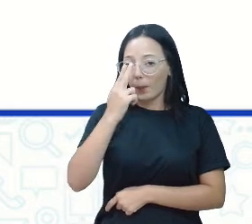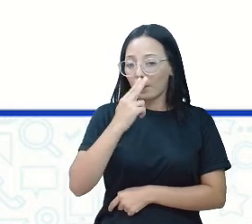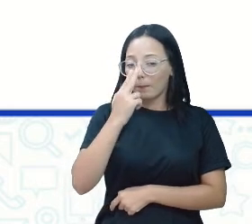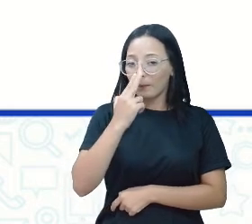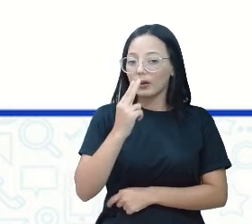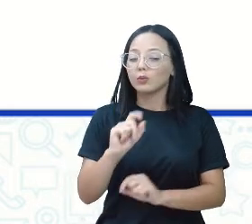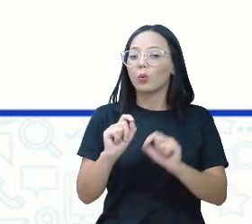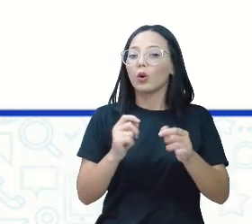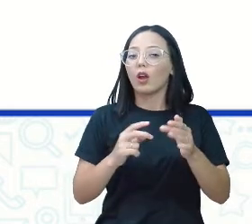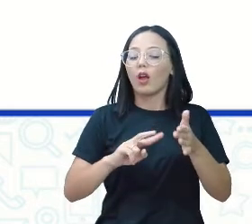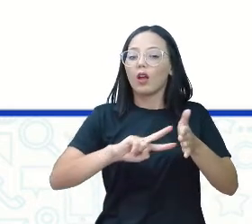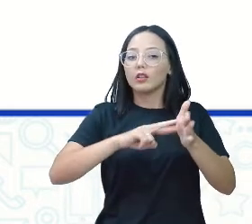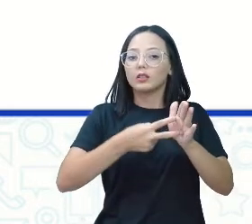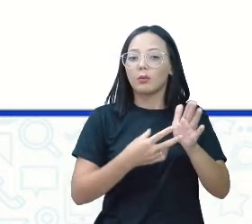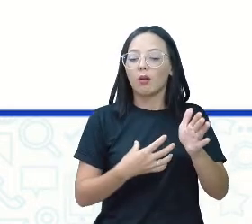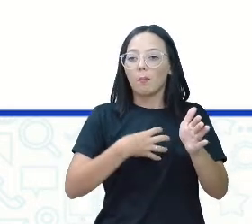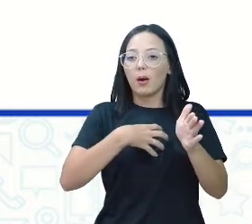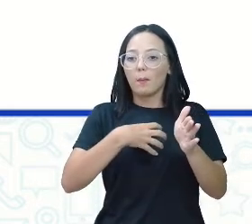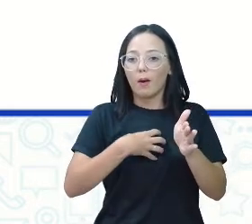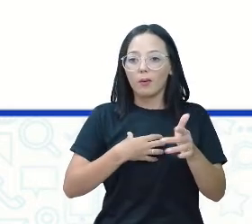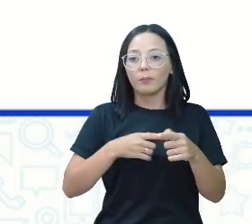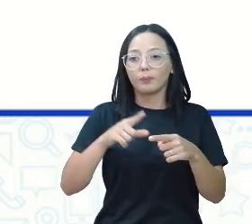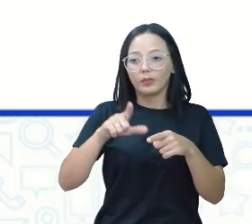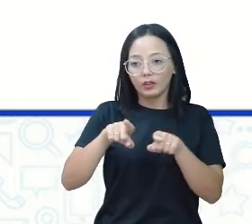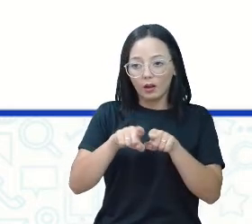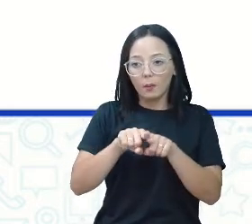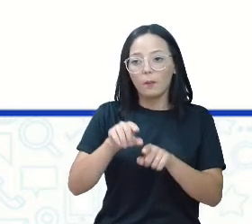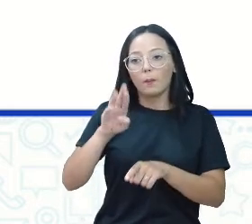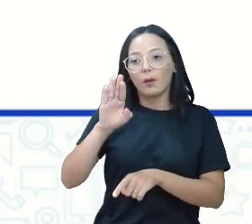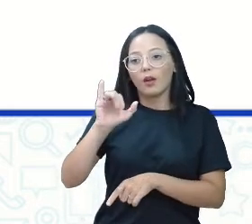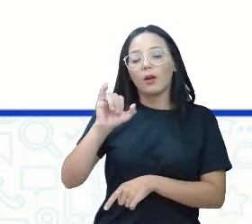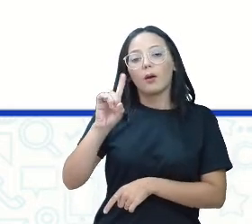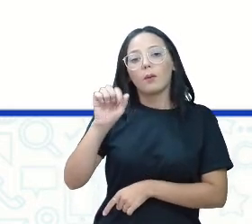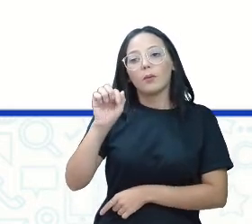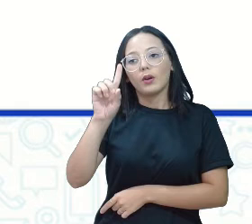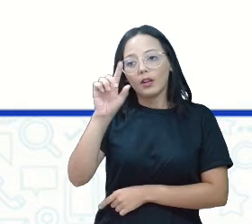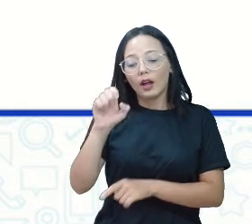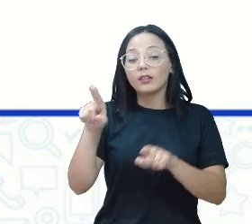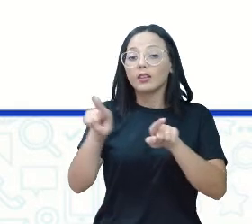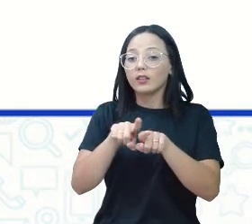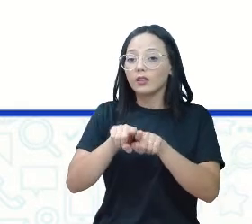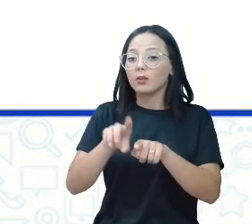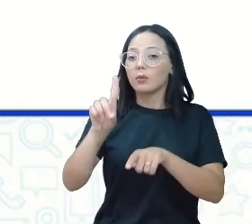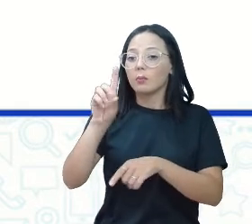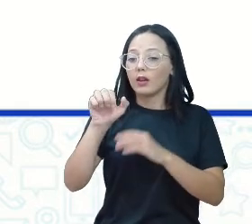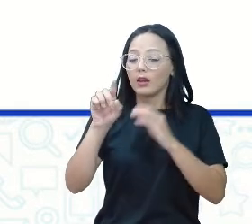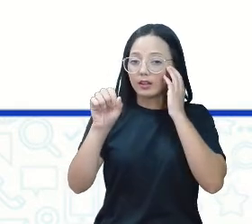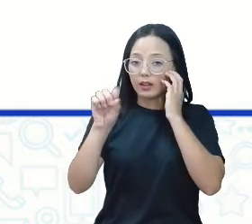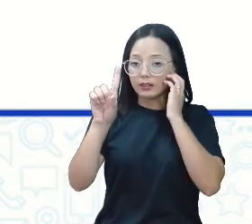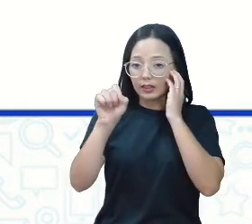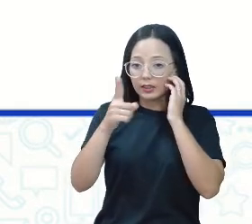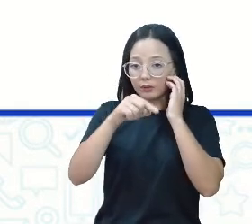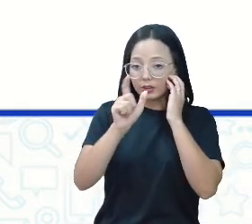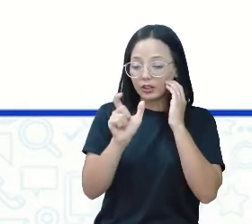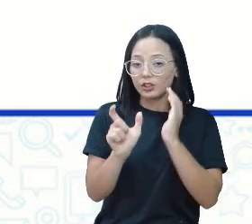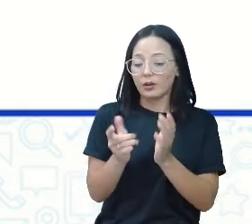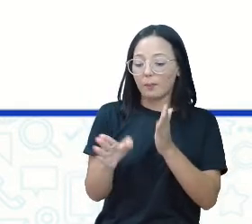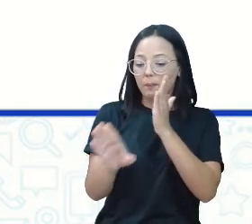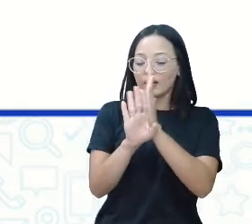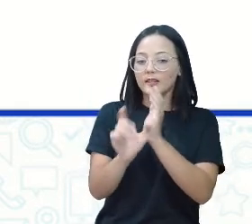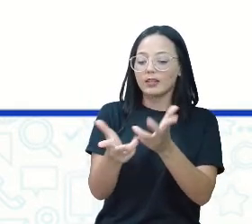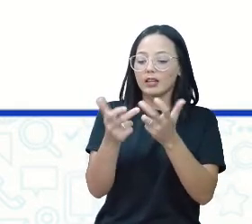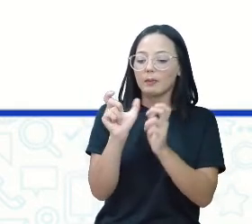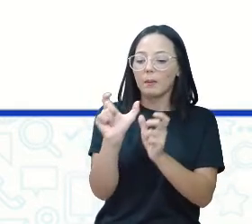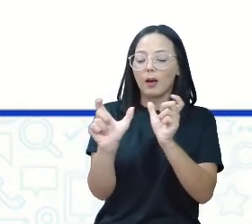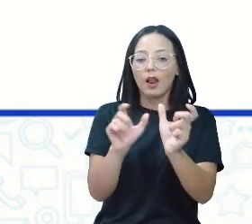semântico dos sufixos de boiada e dentada. Vocês percebem aí a palavra boi e a